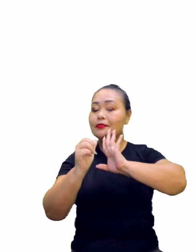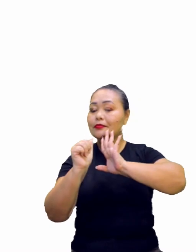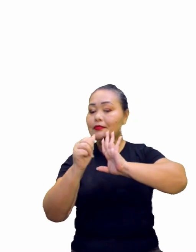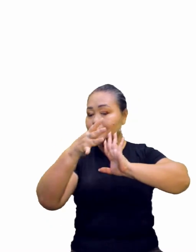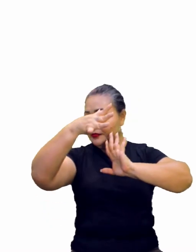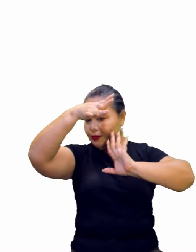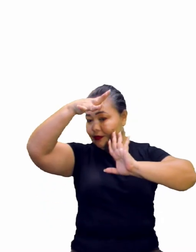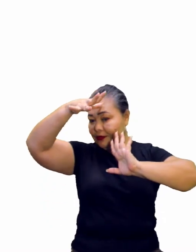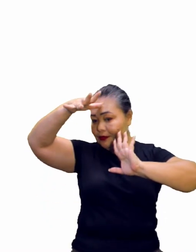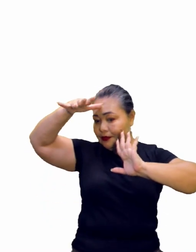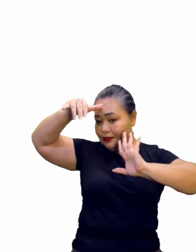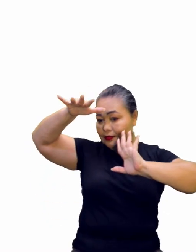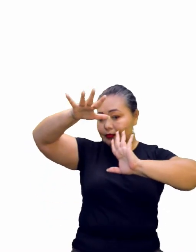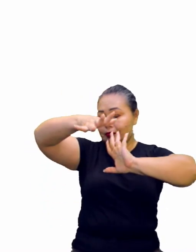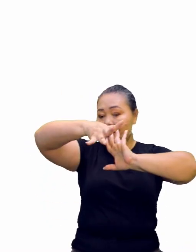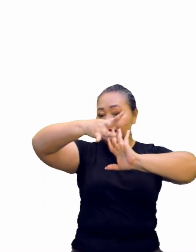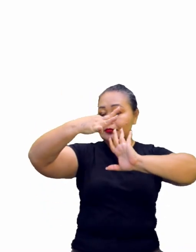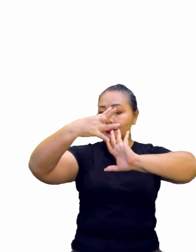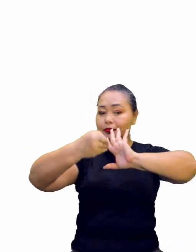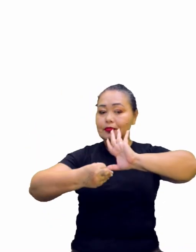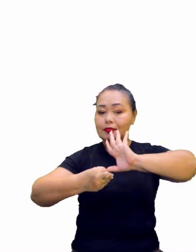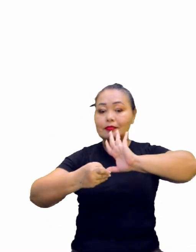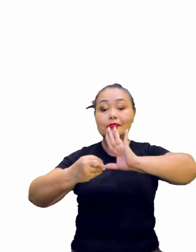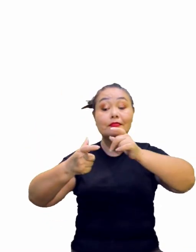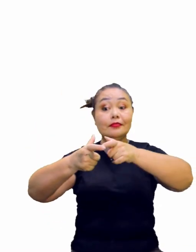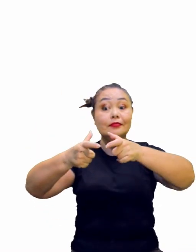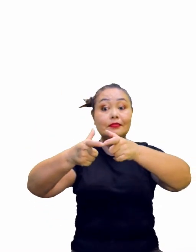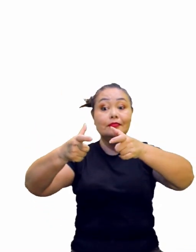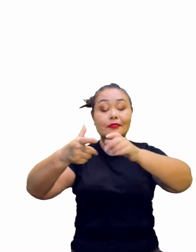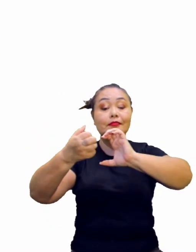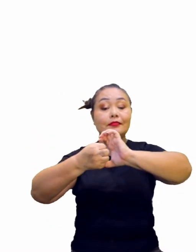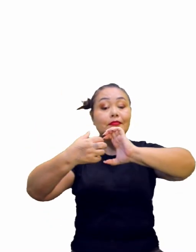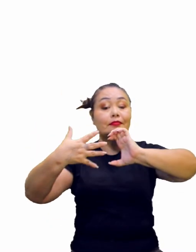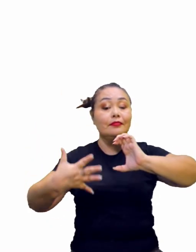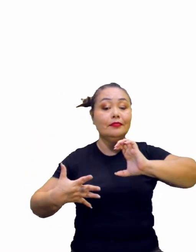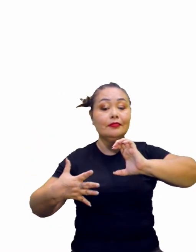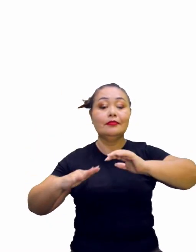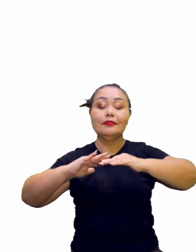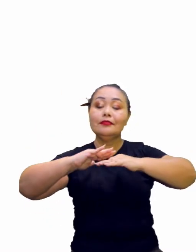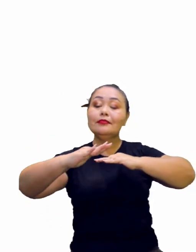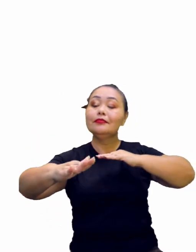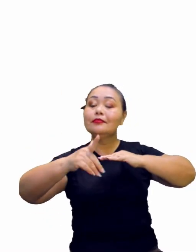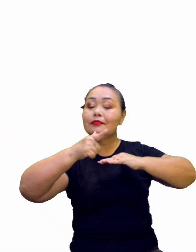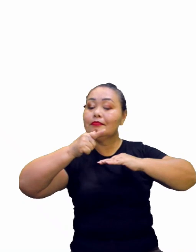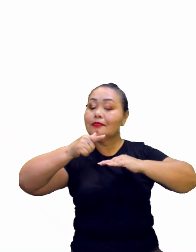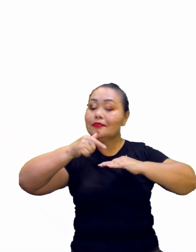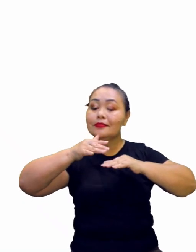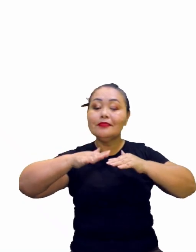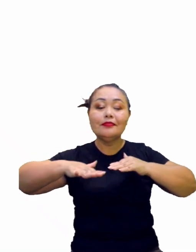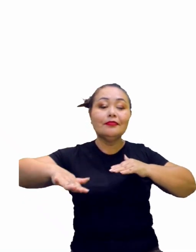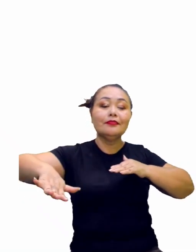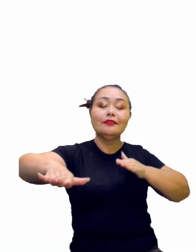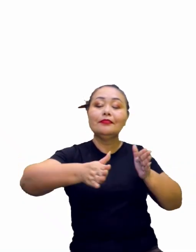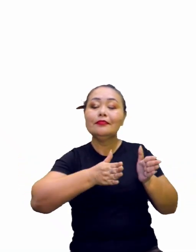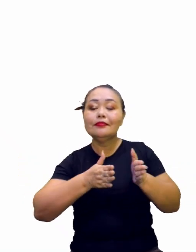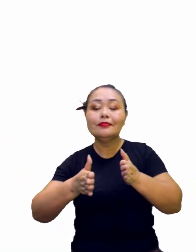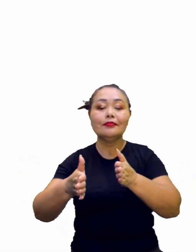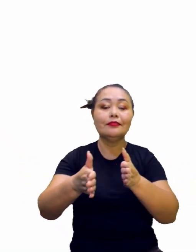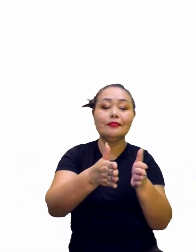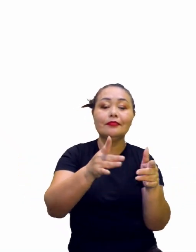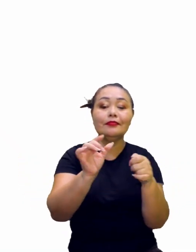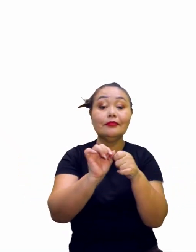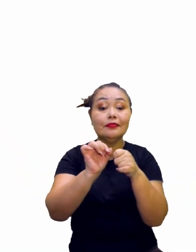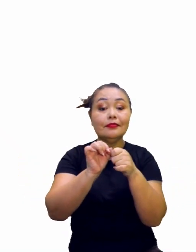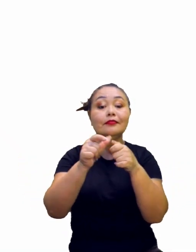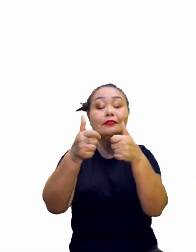dos maiores, né? E tem como característica a maior bacia hidrográfica do mundo, além de ocupar um